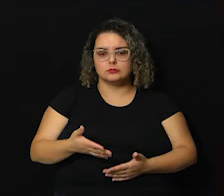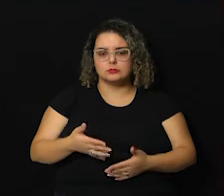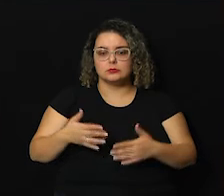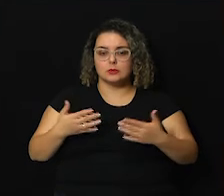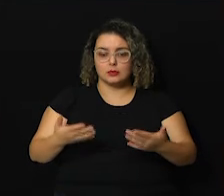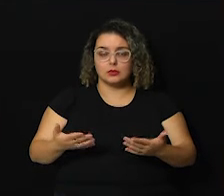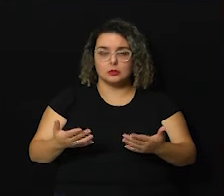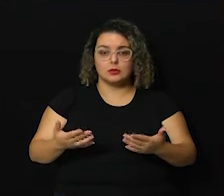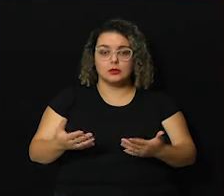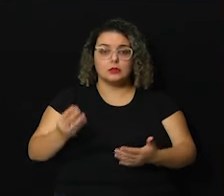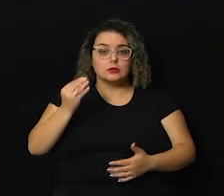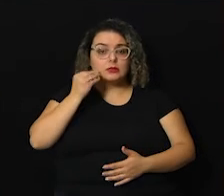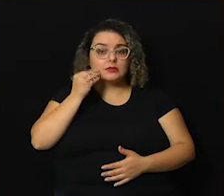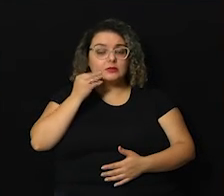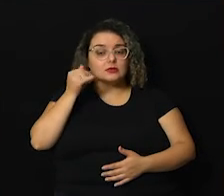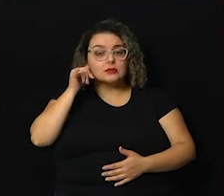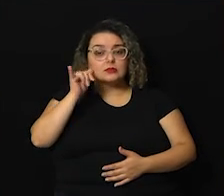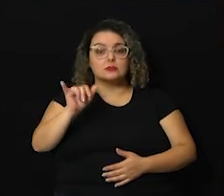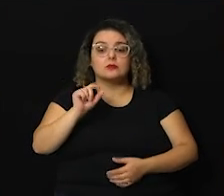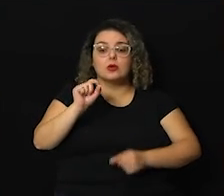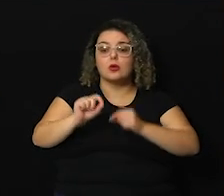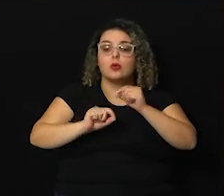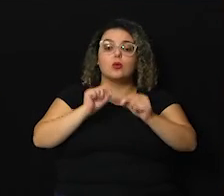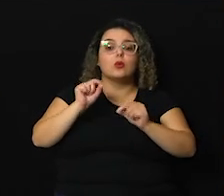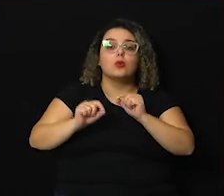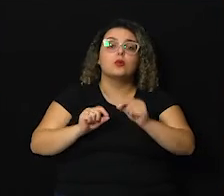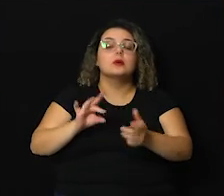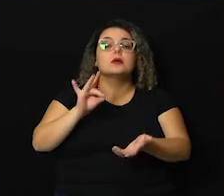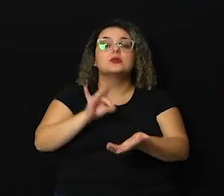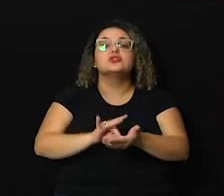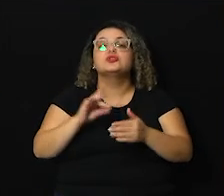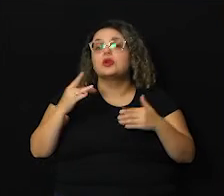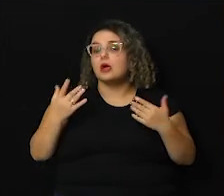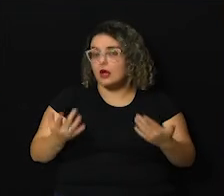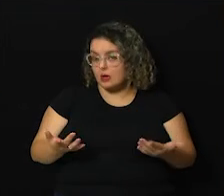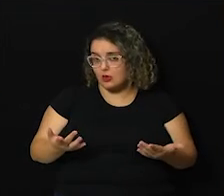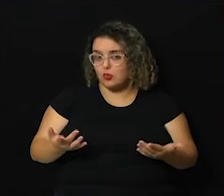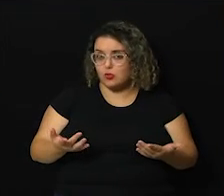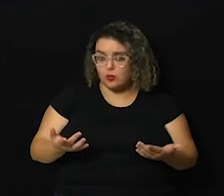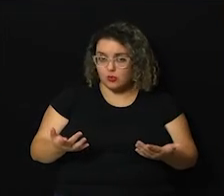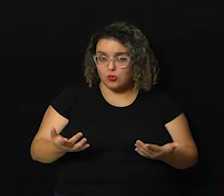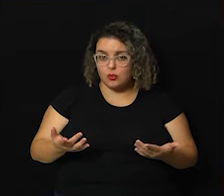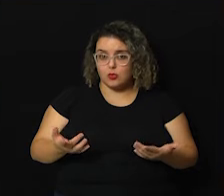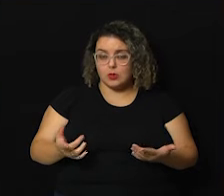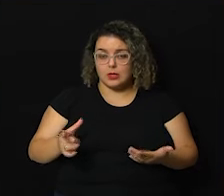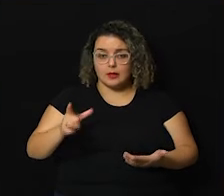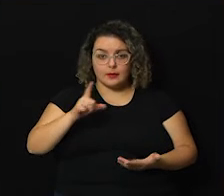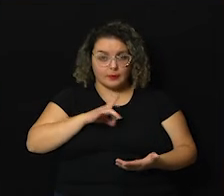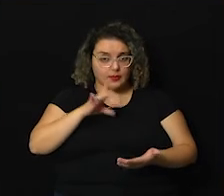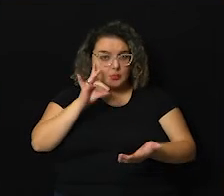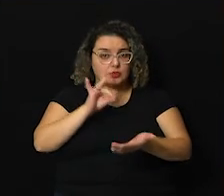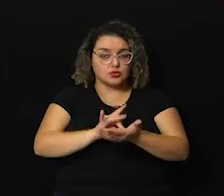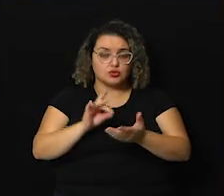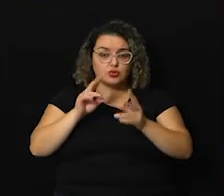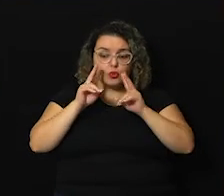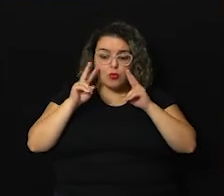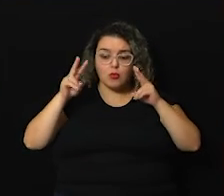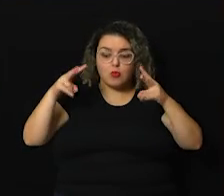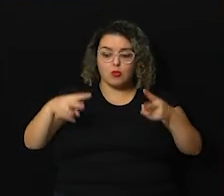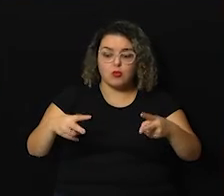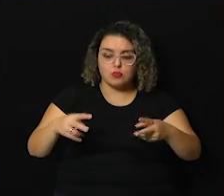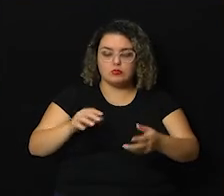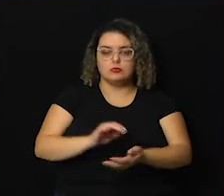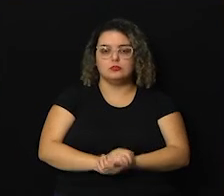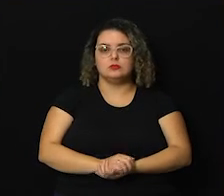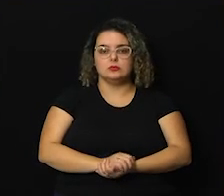No caso de tentar evitar, o que a gente tem de real, né? A gente tem de real, olhando para